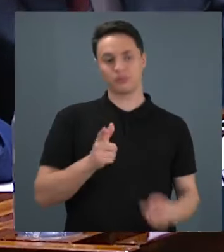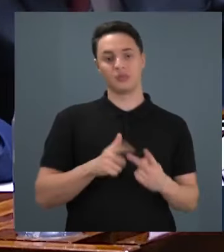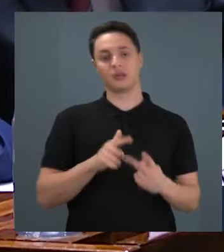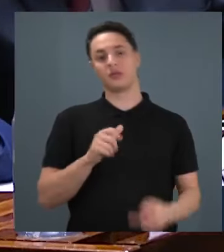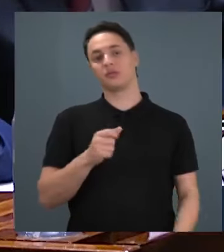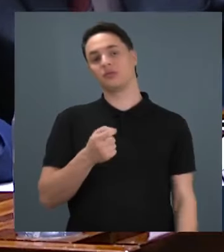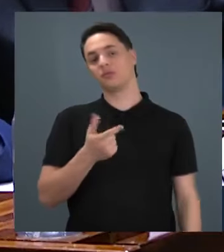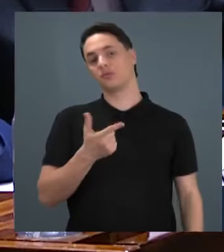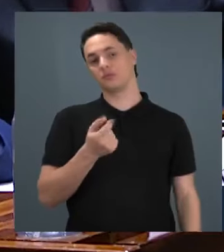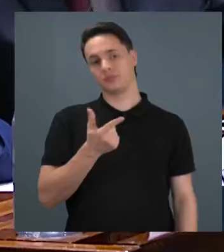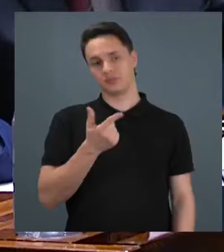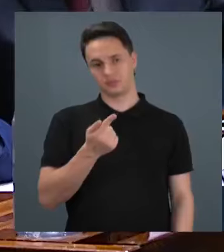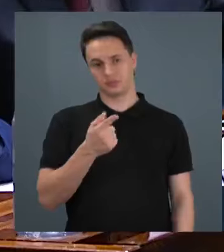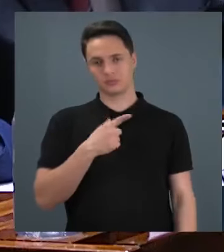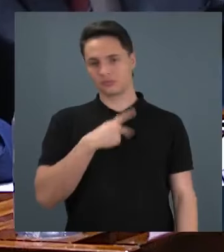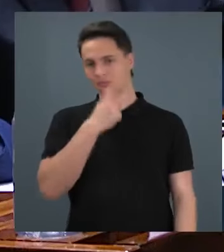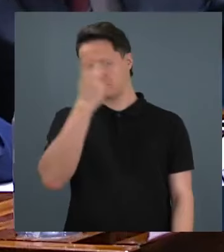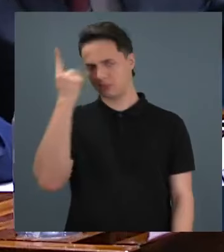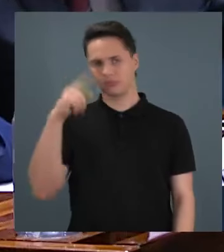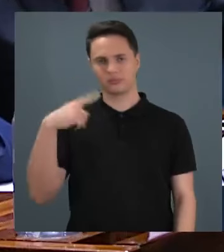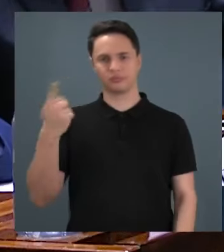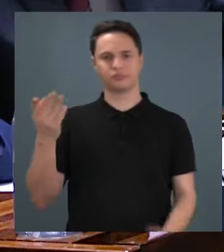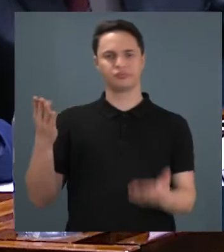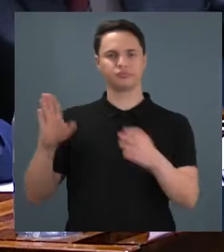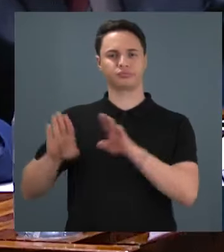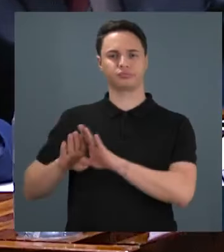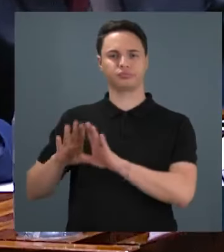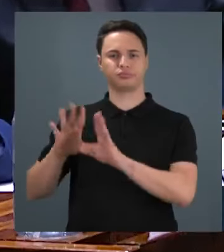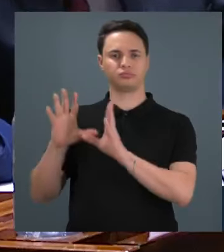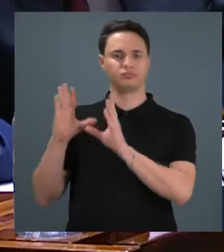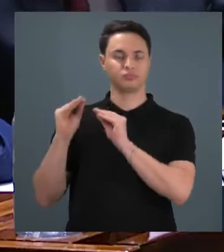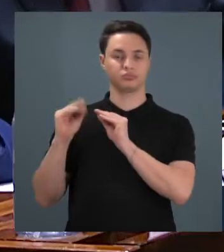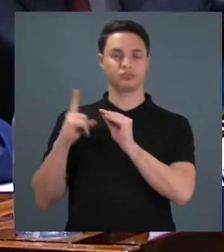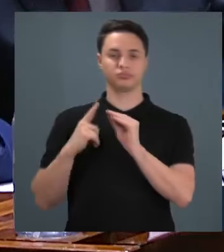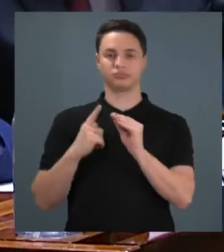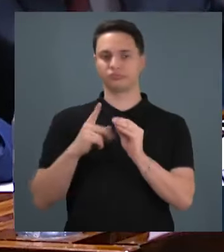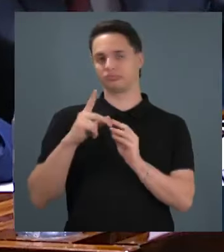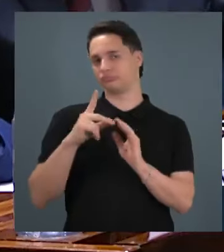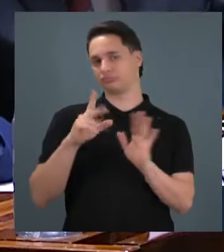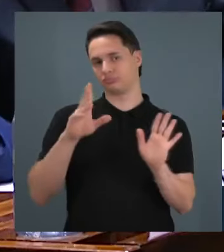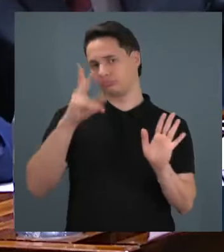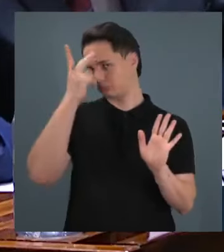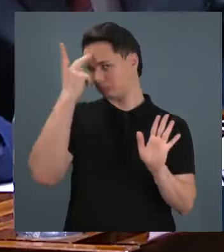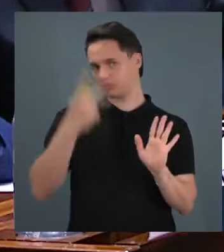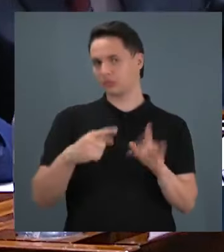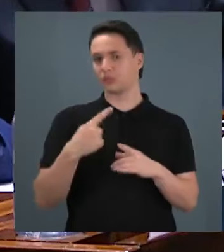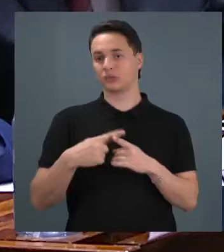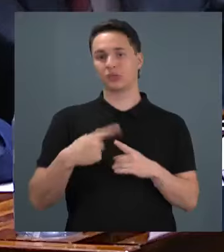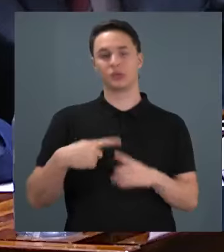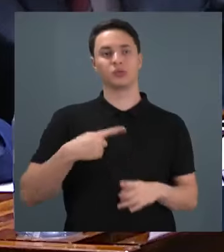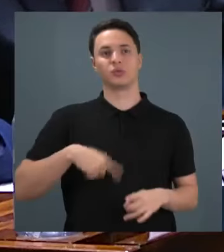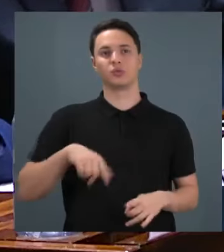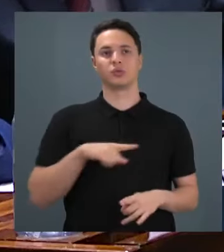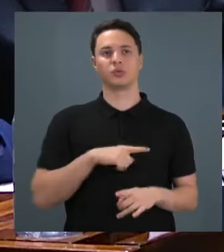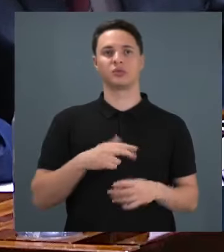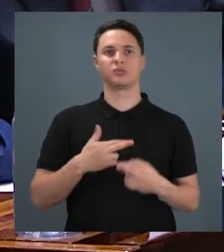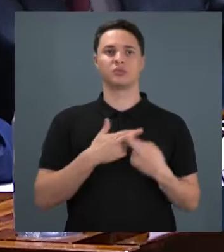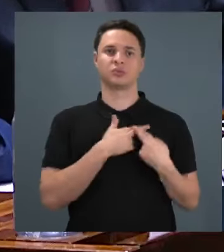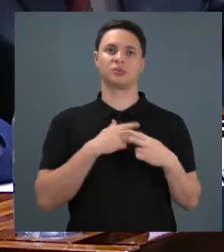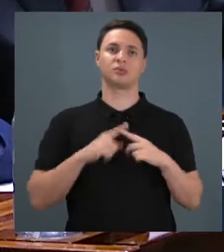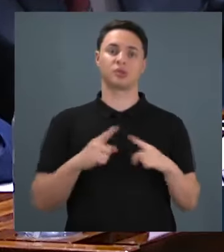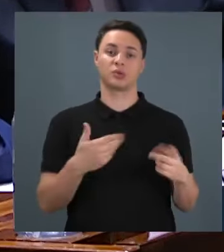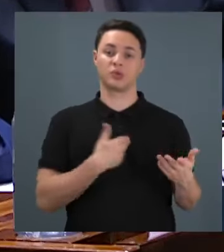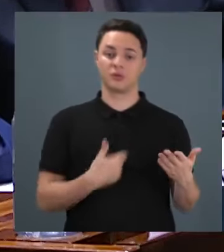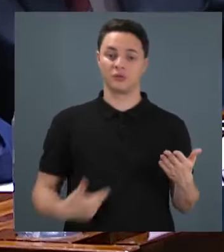depois, feche a porta, apague a luz e vire-se, porque não é mais conosco a responsabilidade. Mas o governo, com a